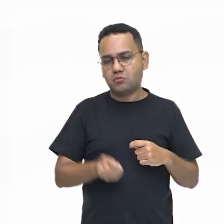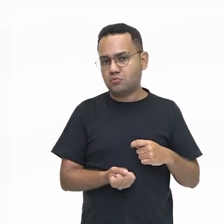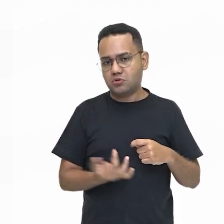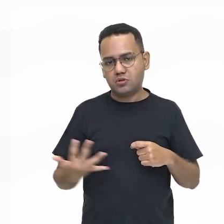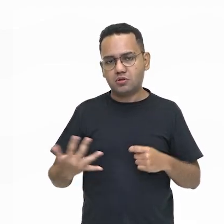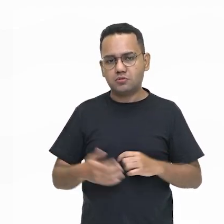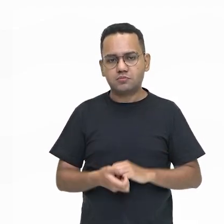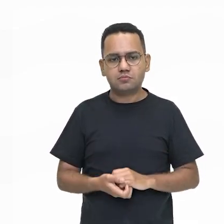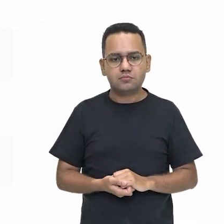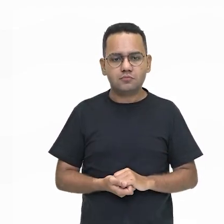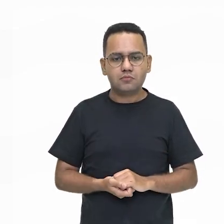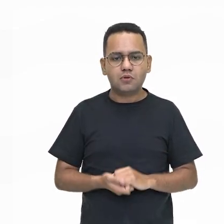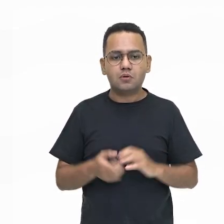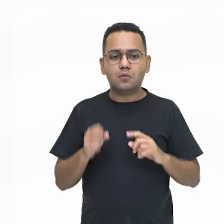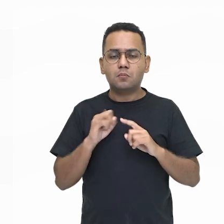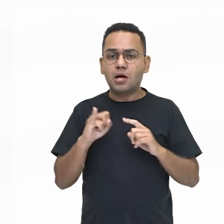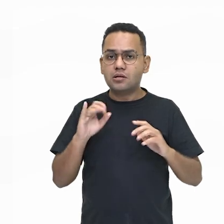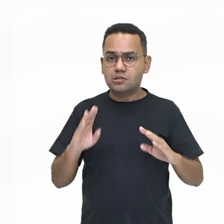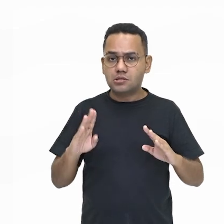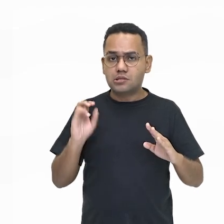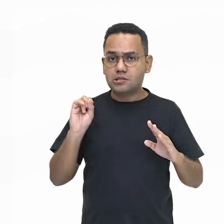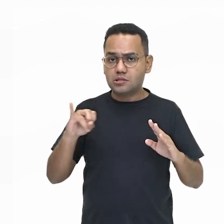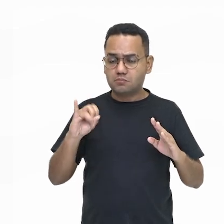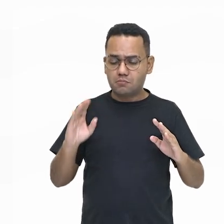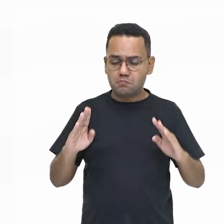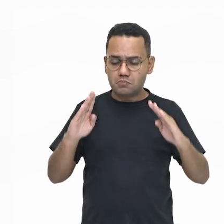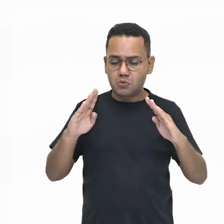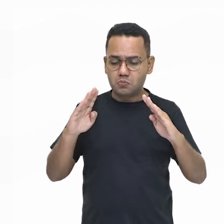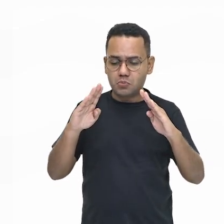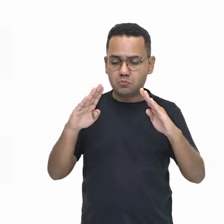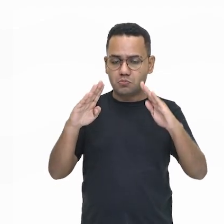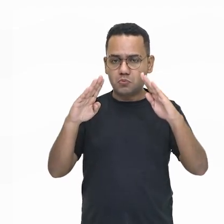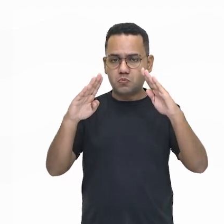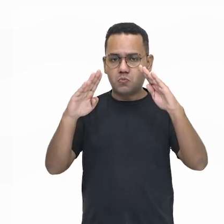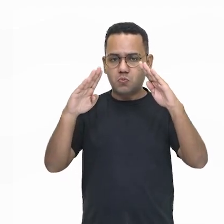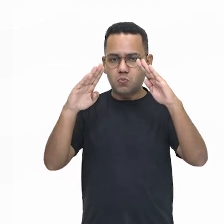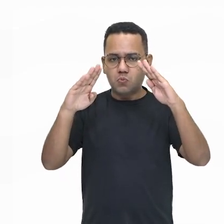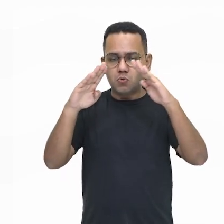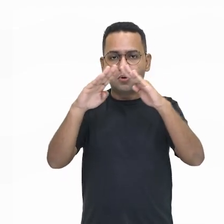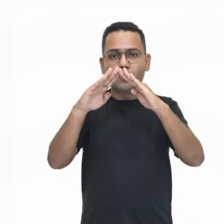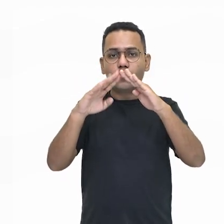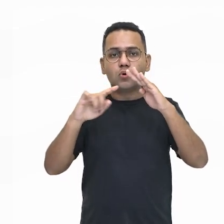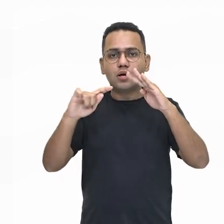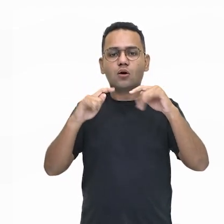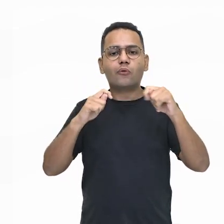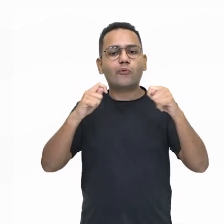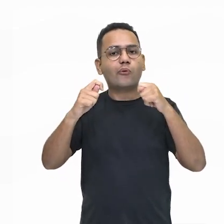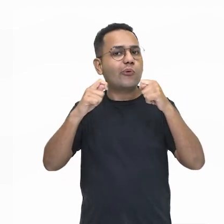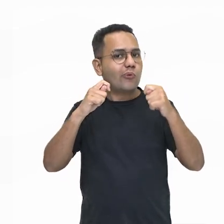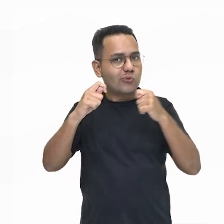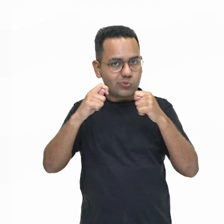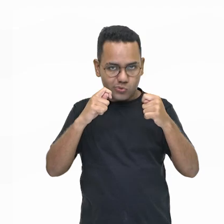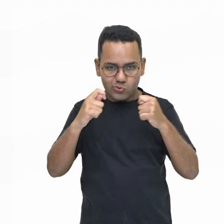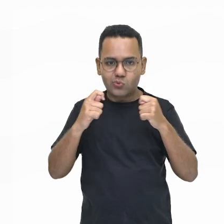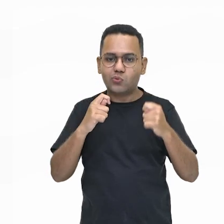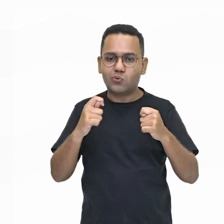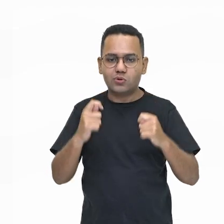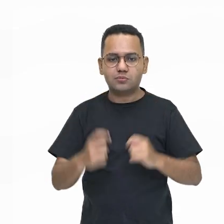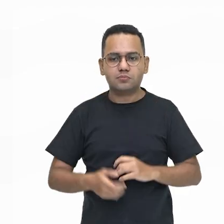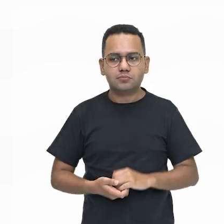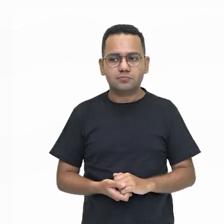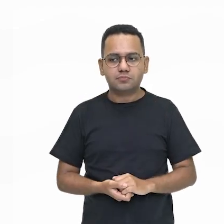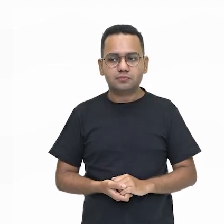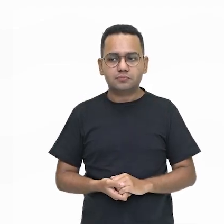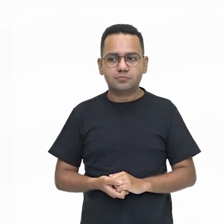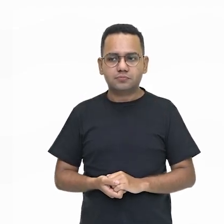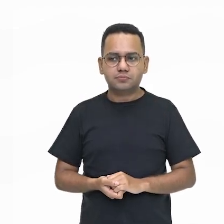E quanto mais para cima, até a ponta da pirâmide, é aquilo que você deve comer em menor